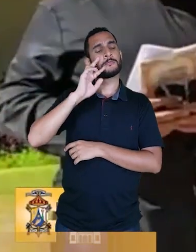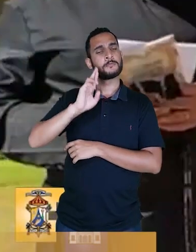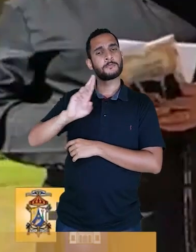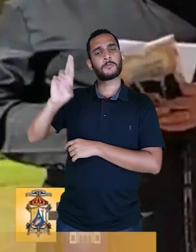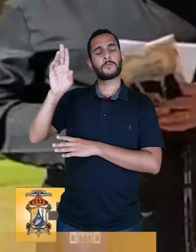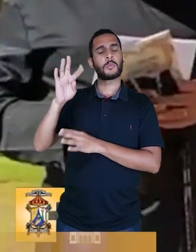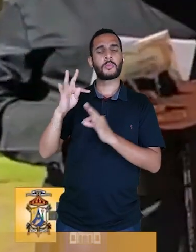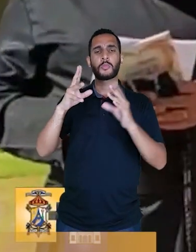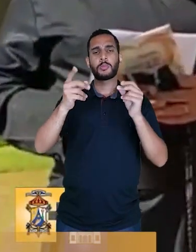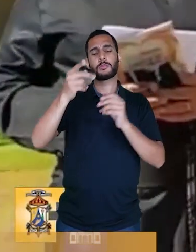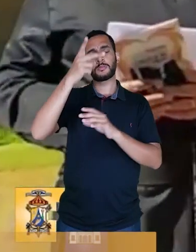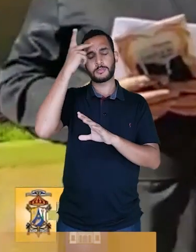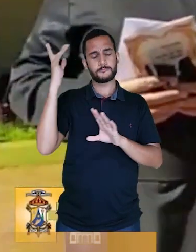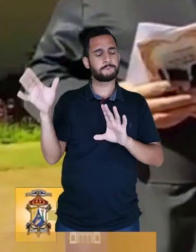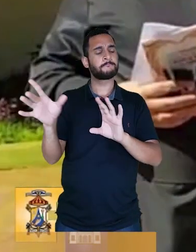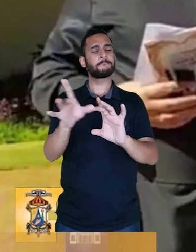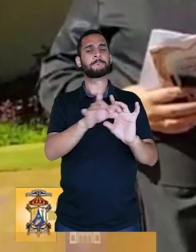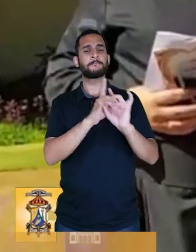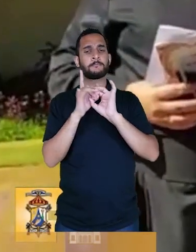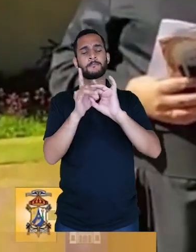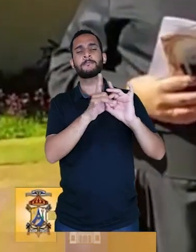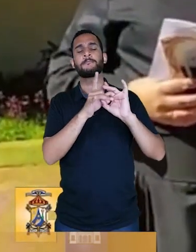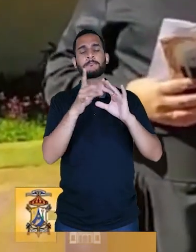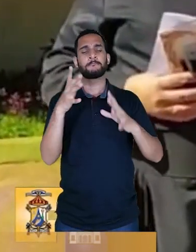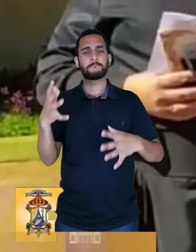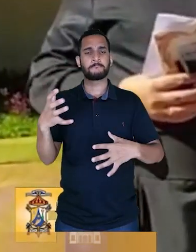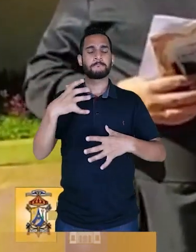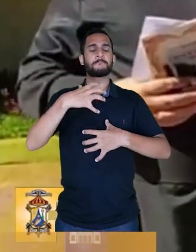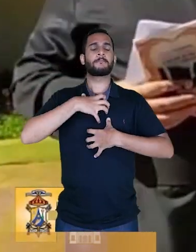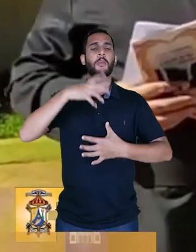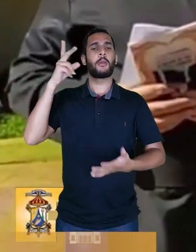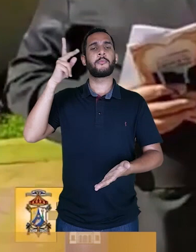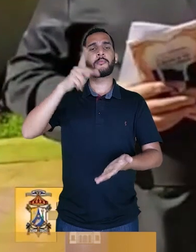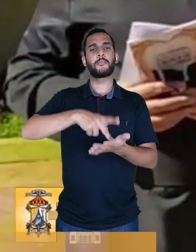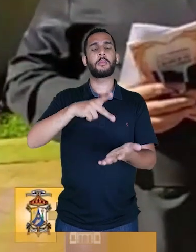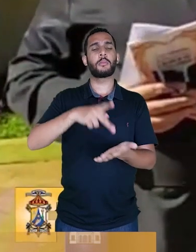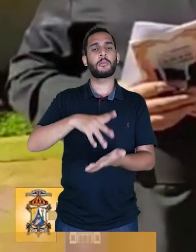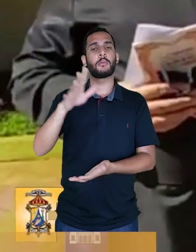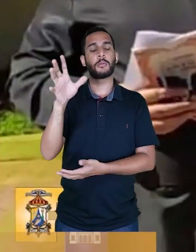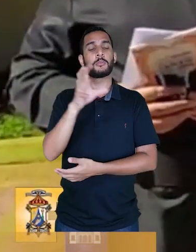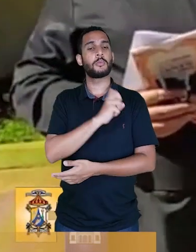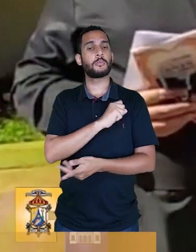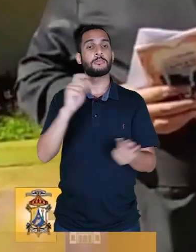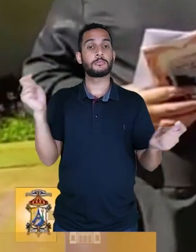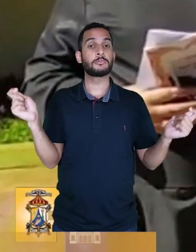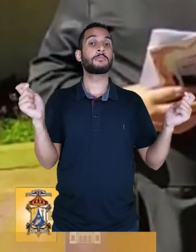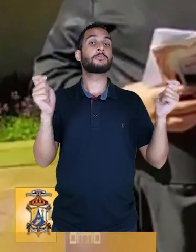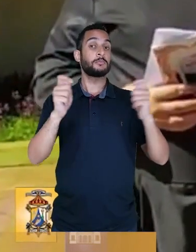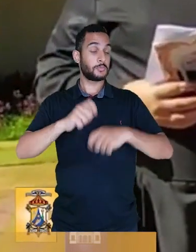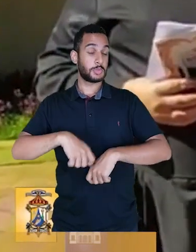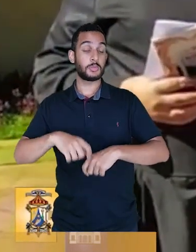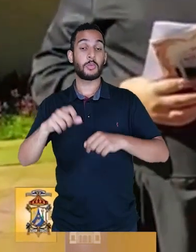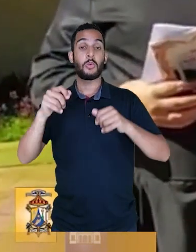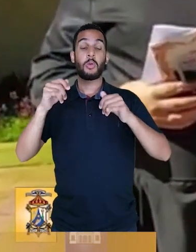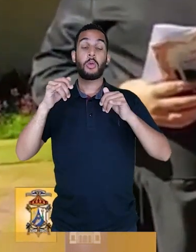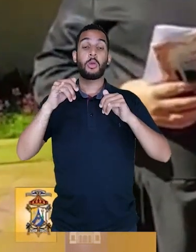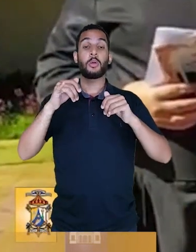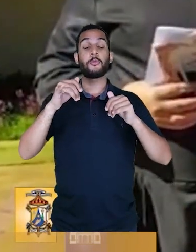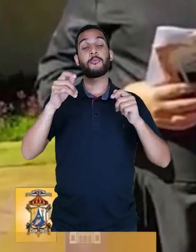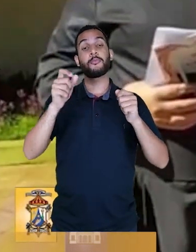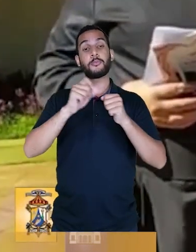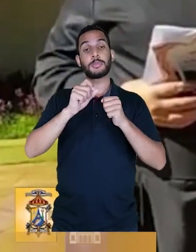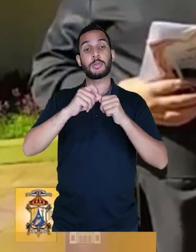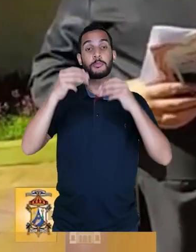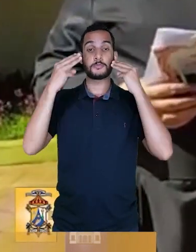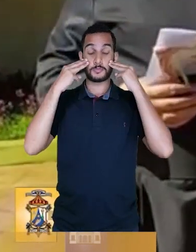que todos unidos no mesmo coração, no mesmo intento, na mesma verdade de amor, possam bem cumprir a sua missão, que é